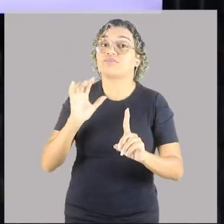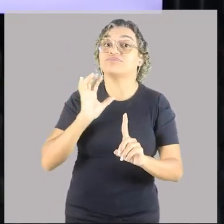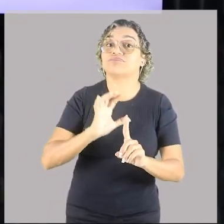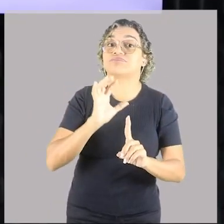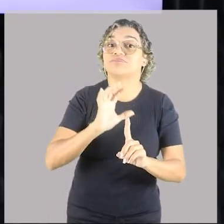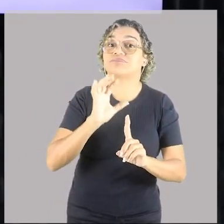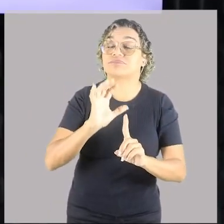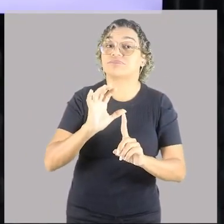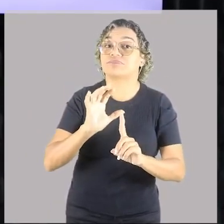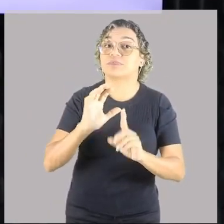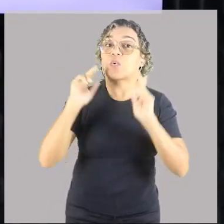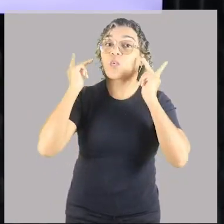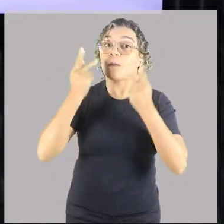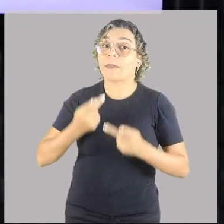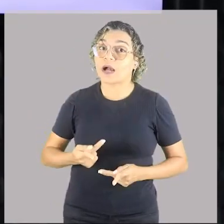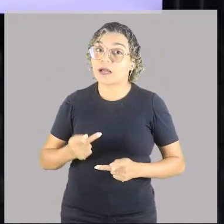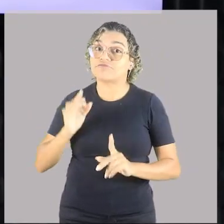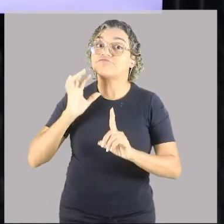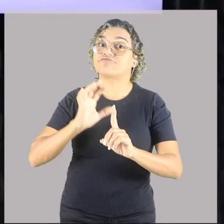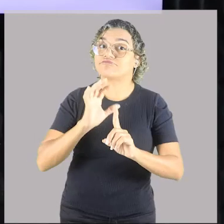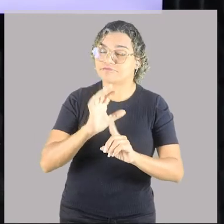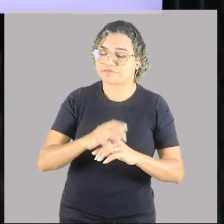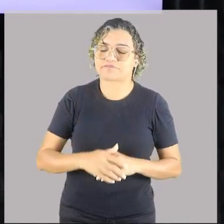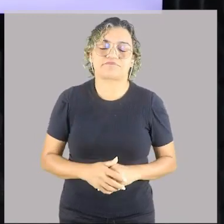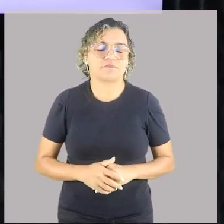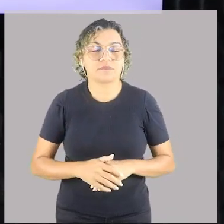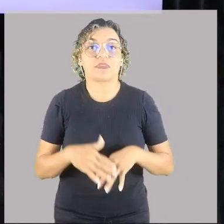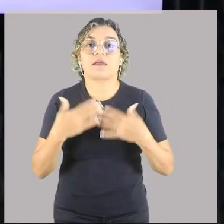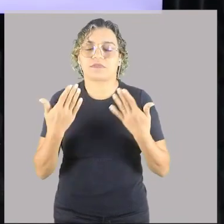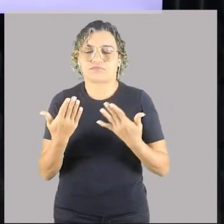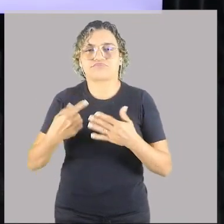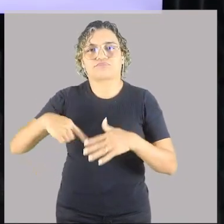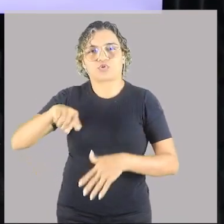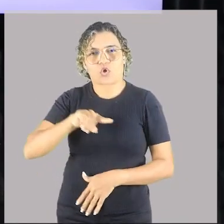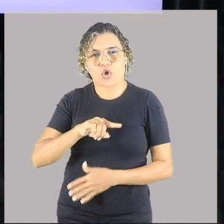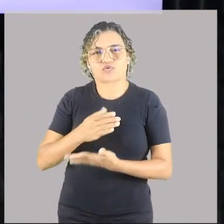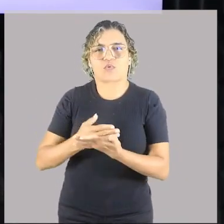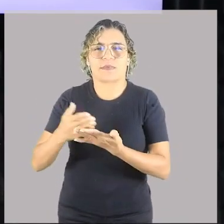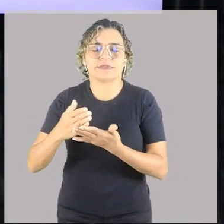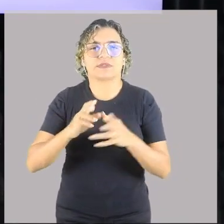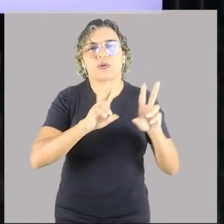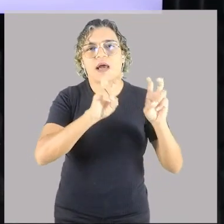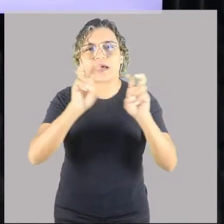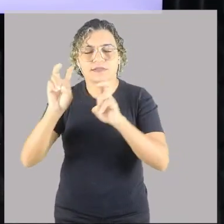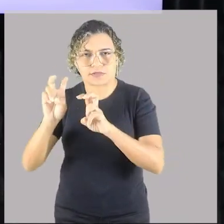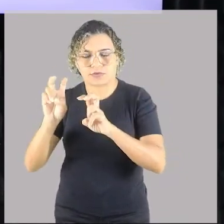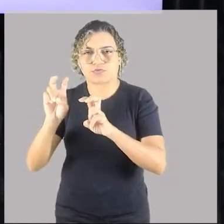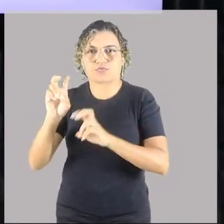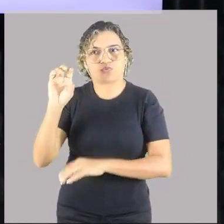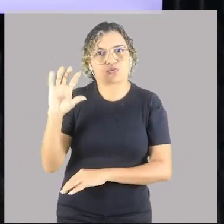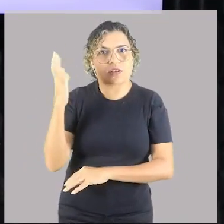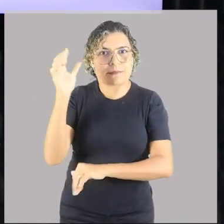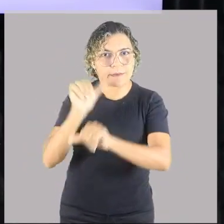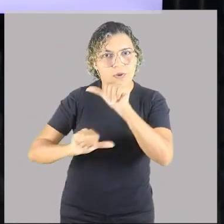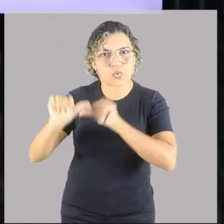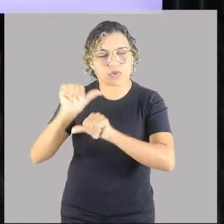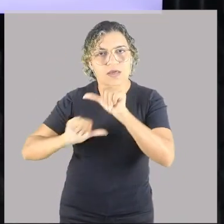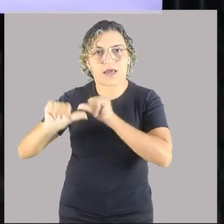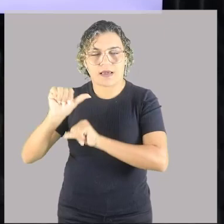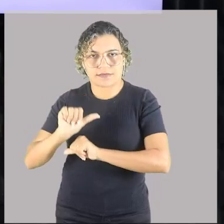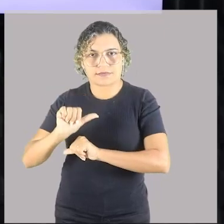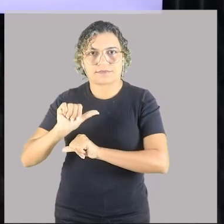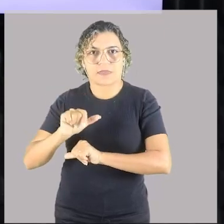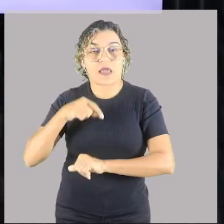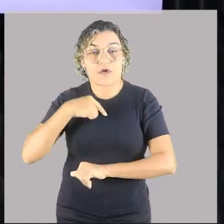intensificado pela ação antropogênica. Quando nós iniciamos esse assunto de mudança climática, eu deixara